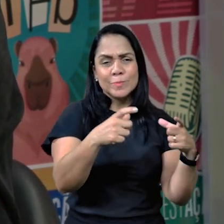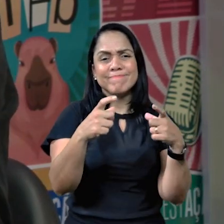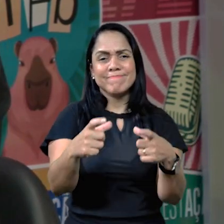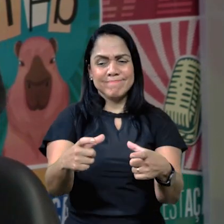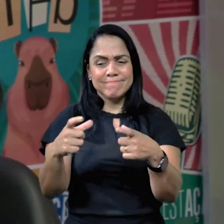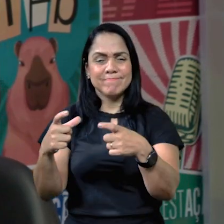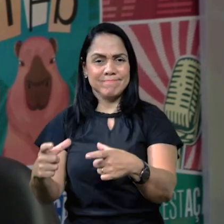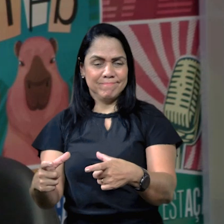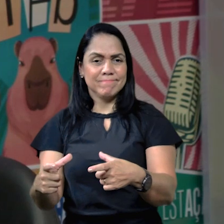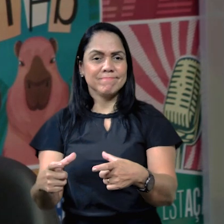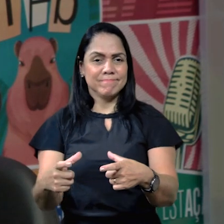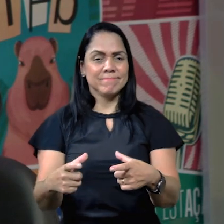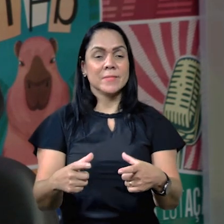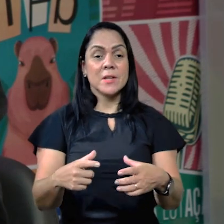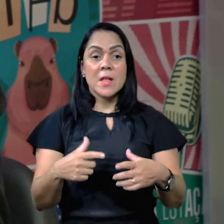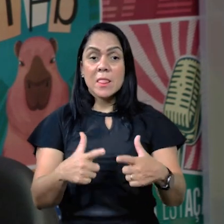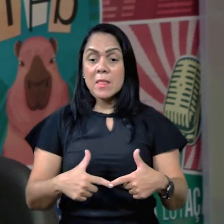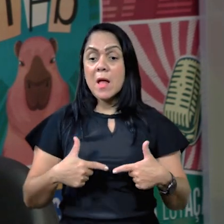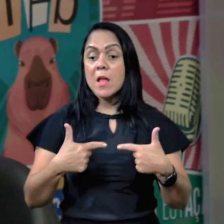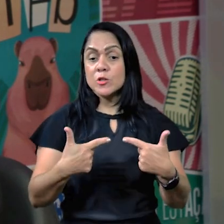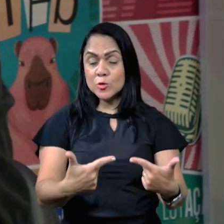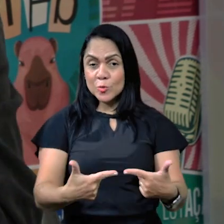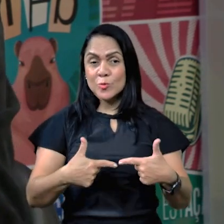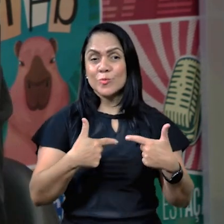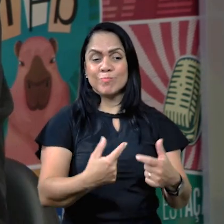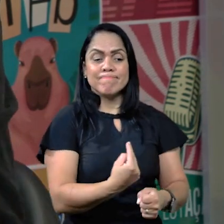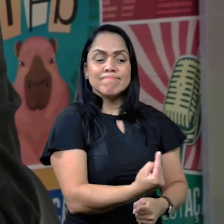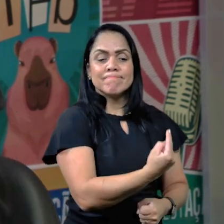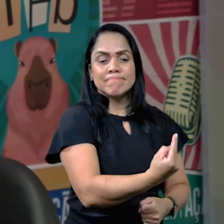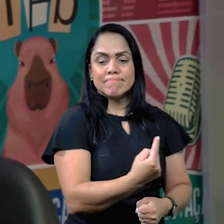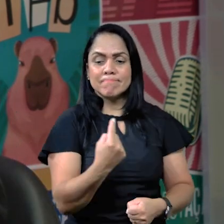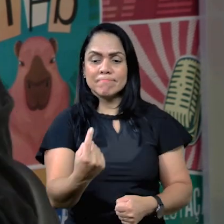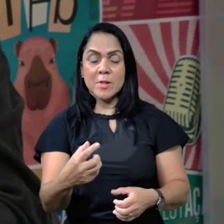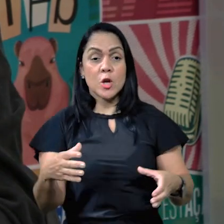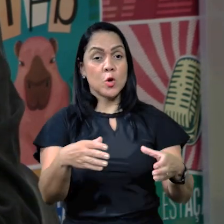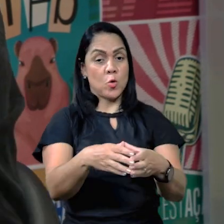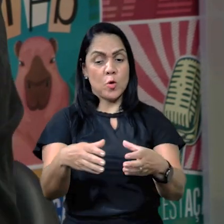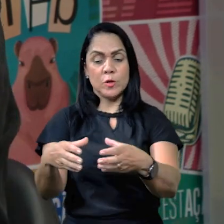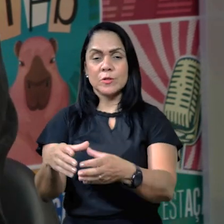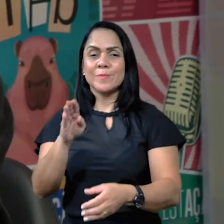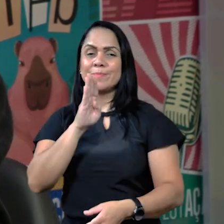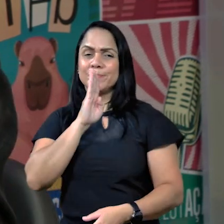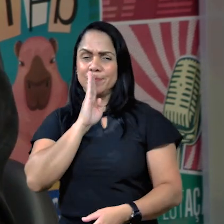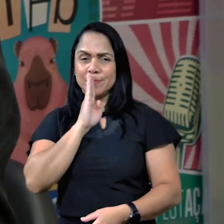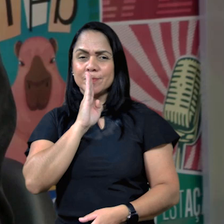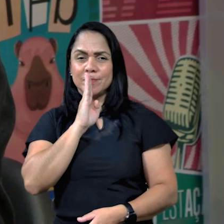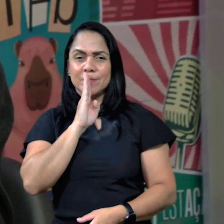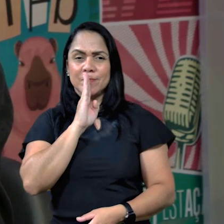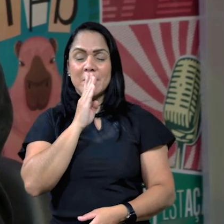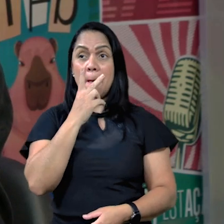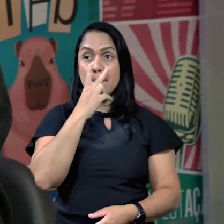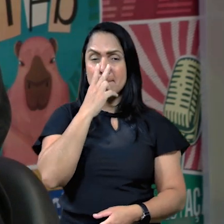tempo, das lutas individualizadas de coletivos silenciados, sabe? Porque fica parecendo que a